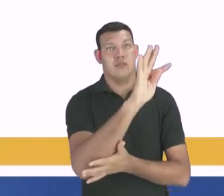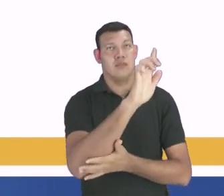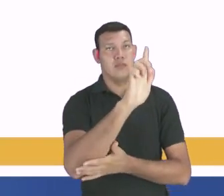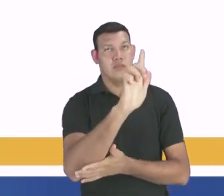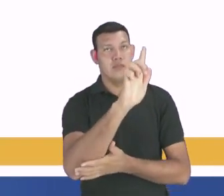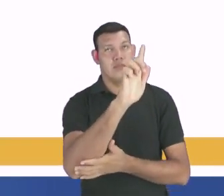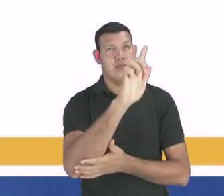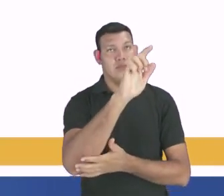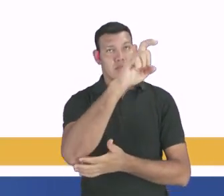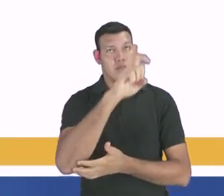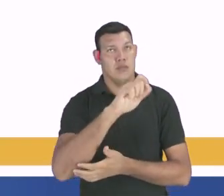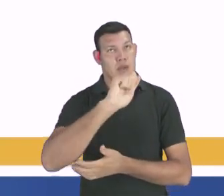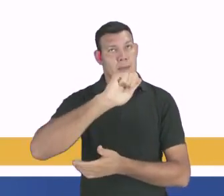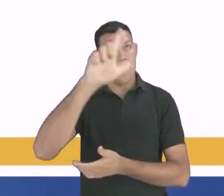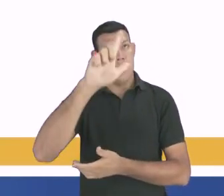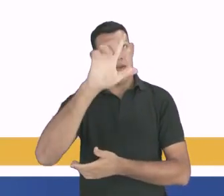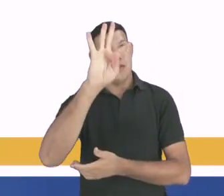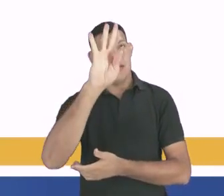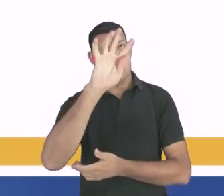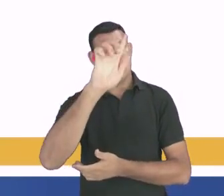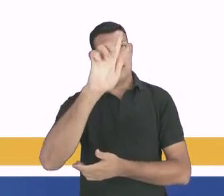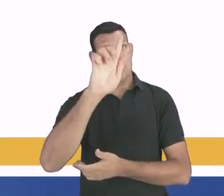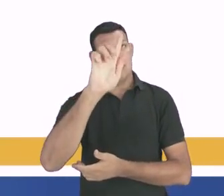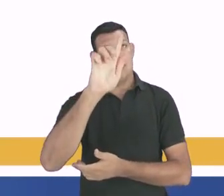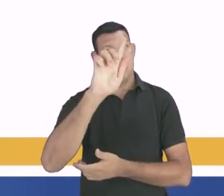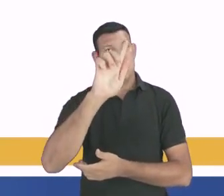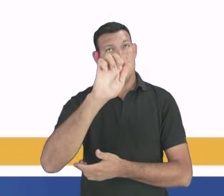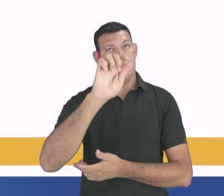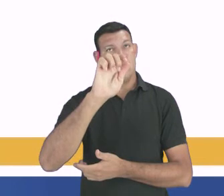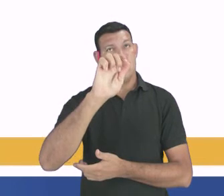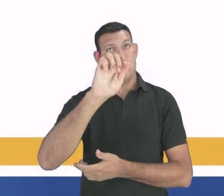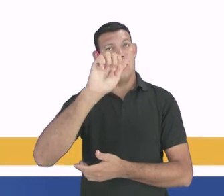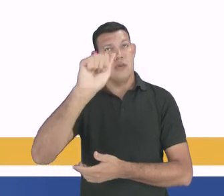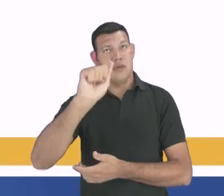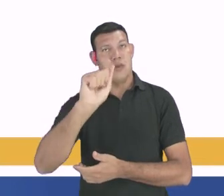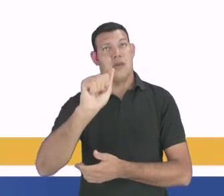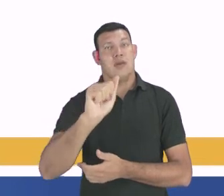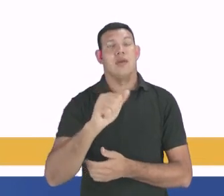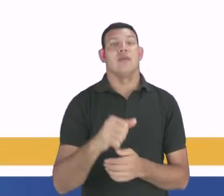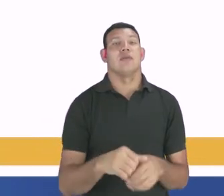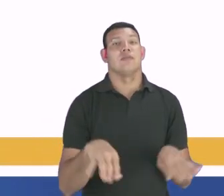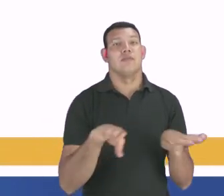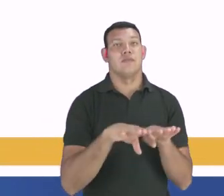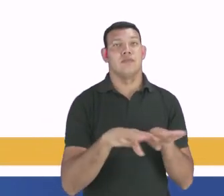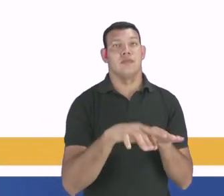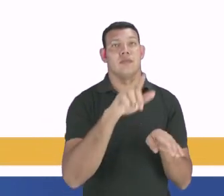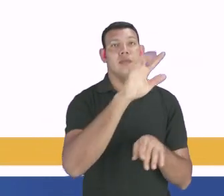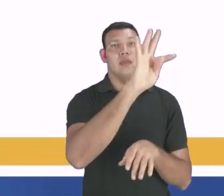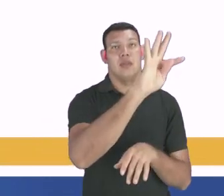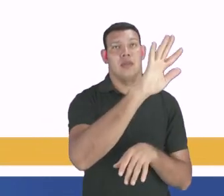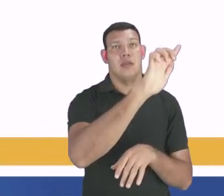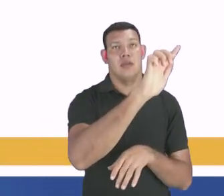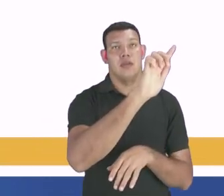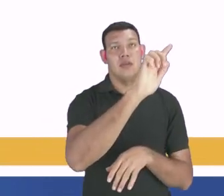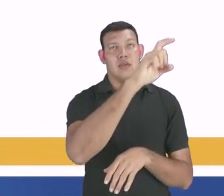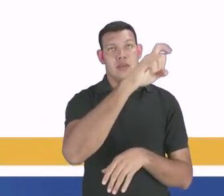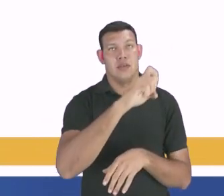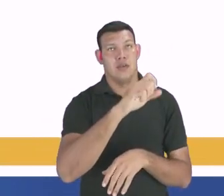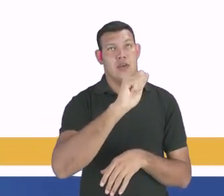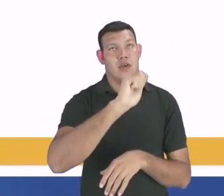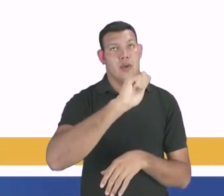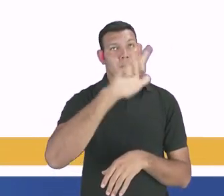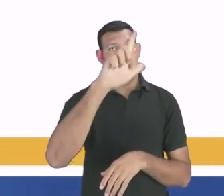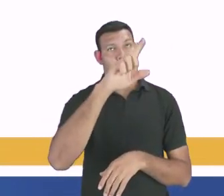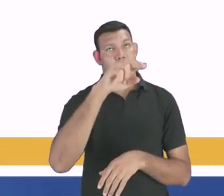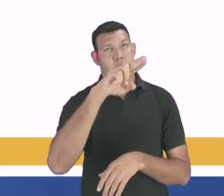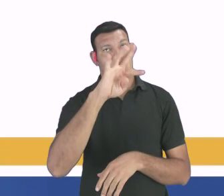x maior que a tangente de a e a tangente de x maior ou igual a tangente de a. Então, nesse caso, quando